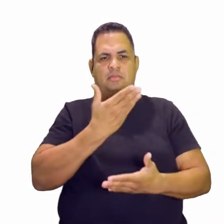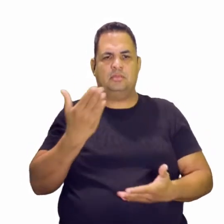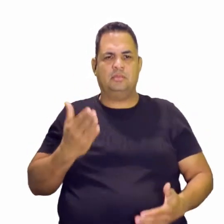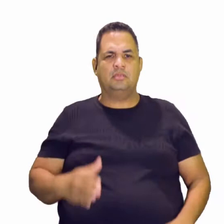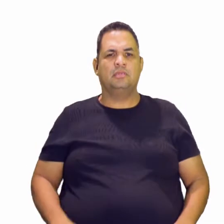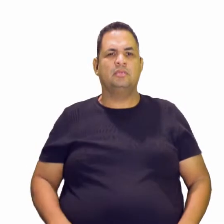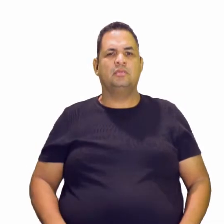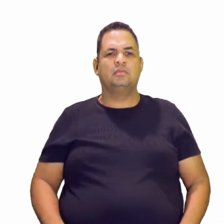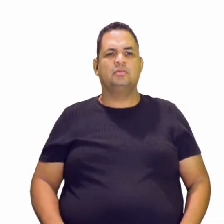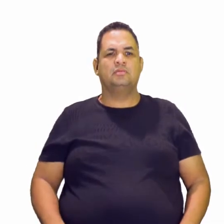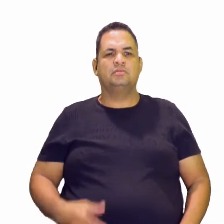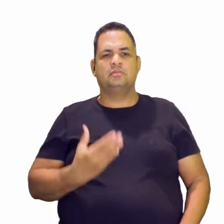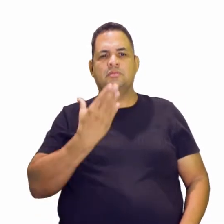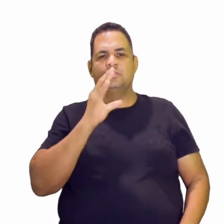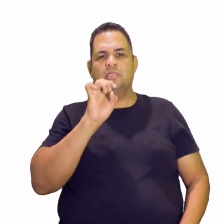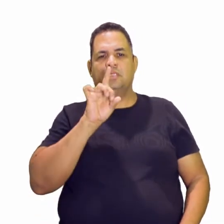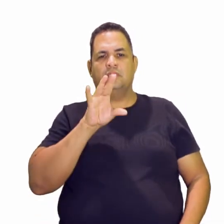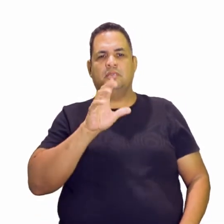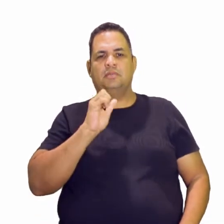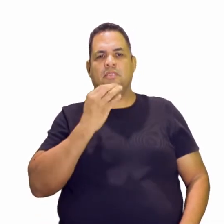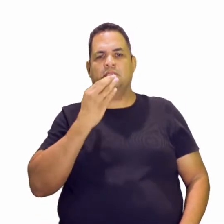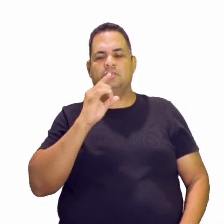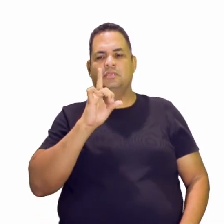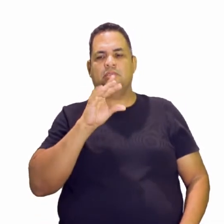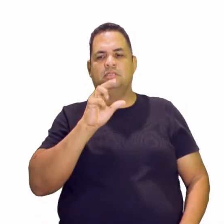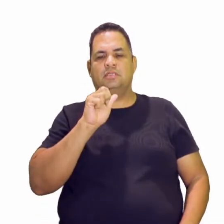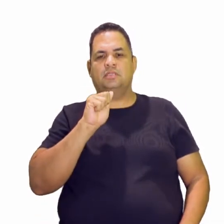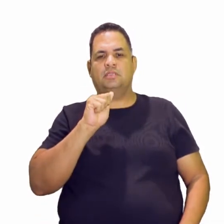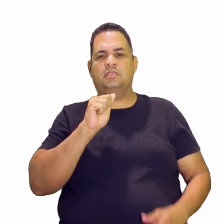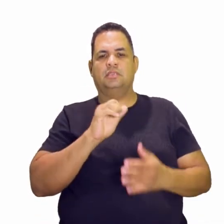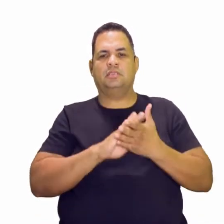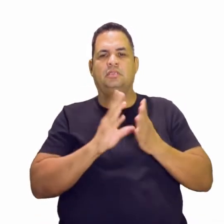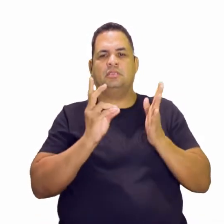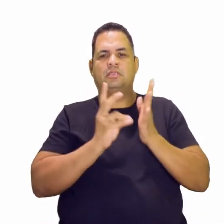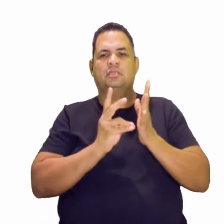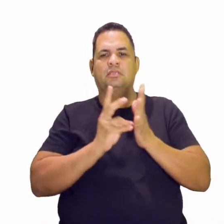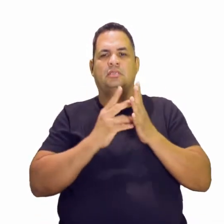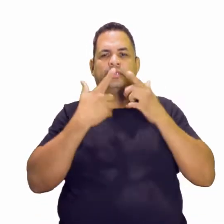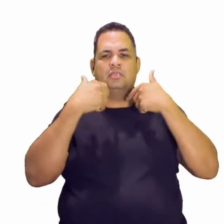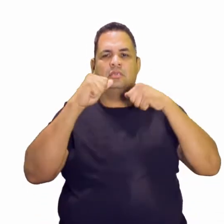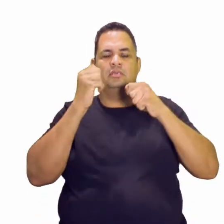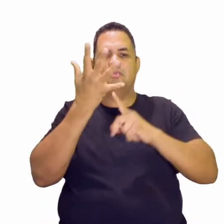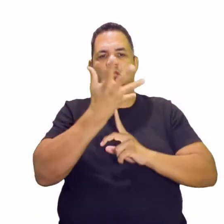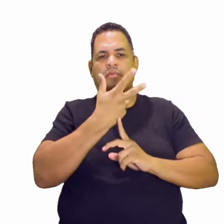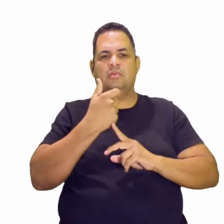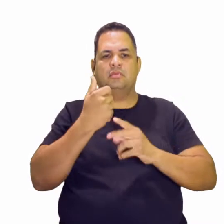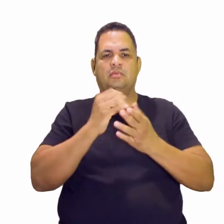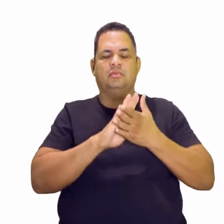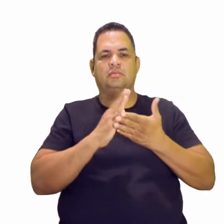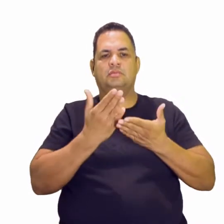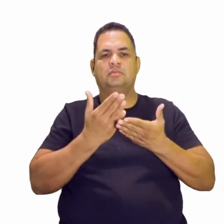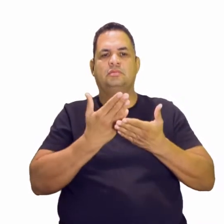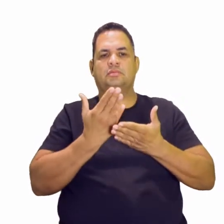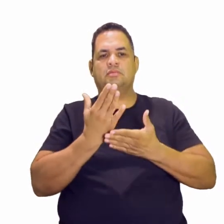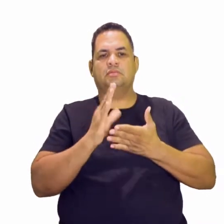cestaria indígenas são linguagens artísticas? A cestaria indígena pode ser feita com